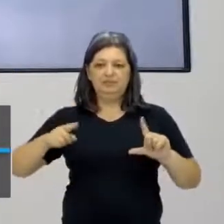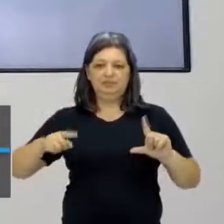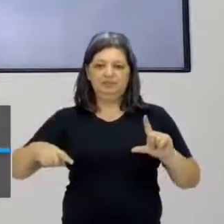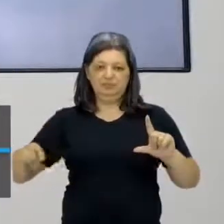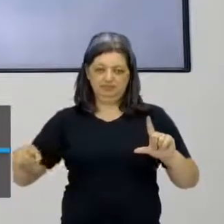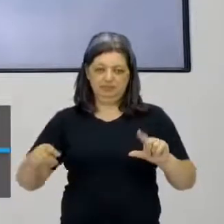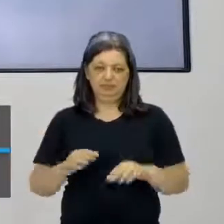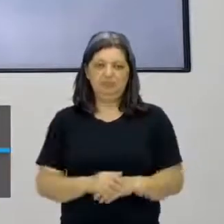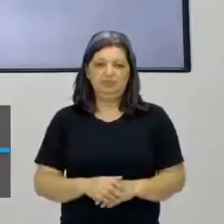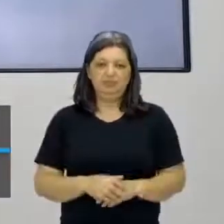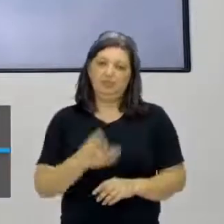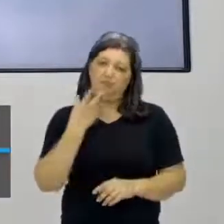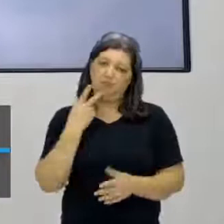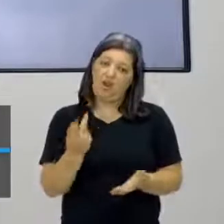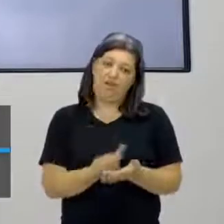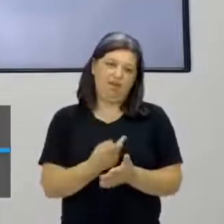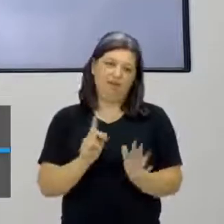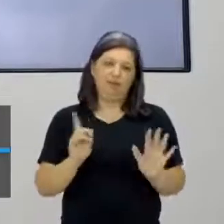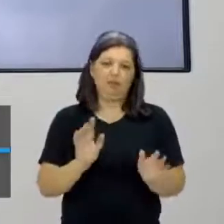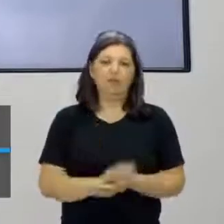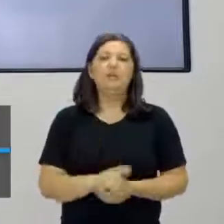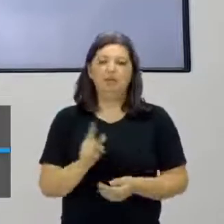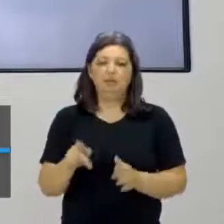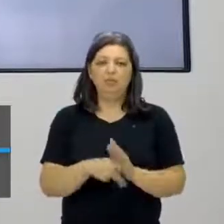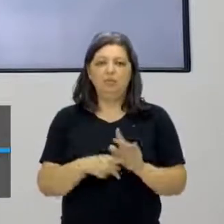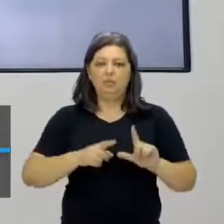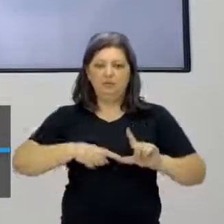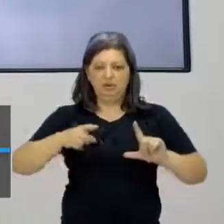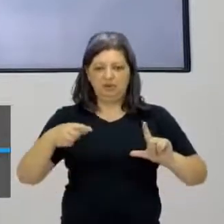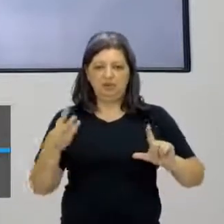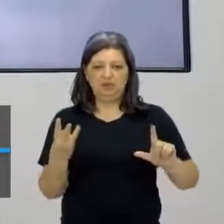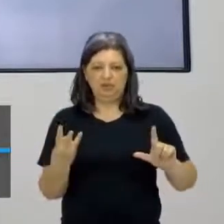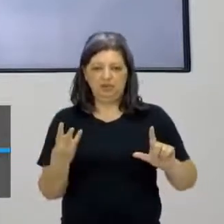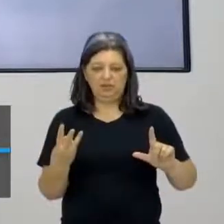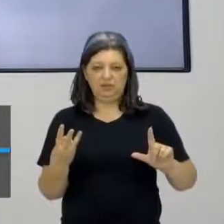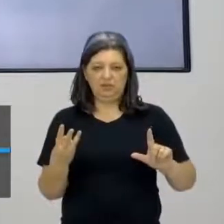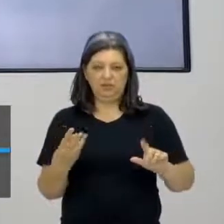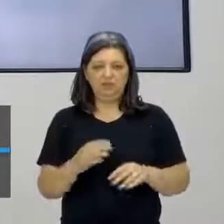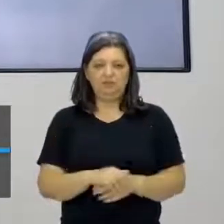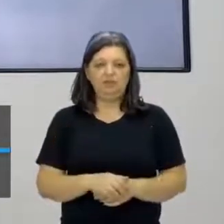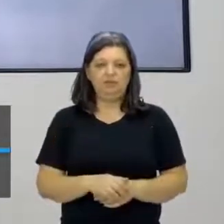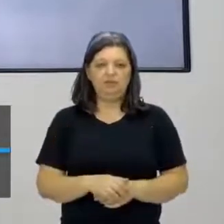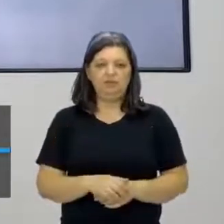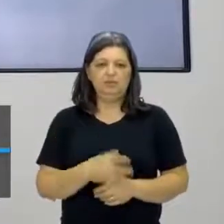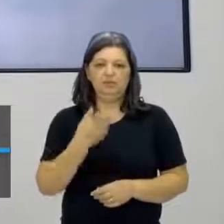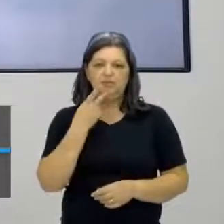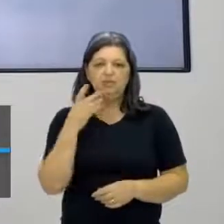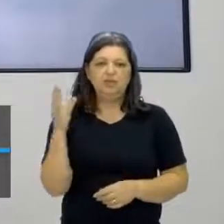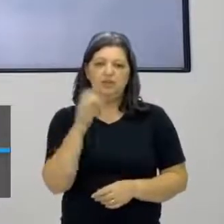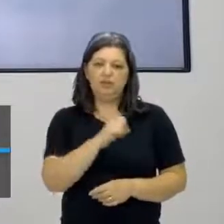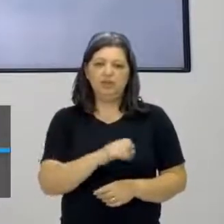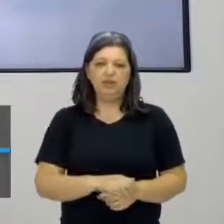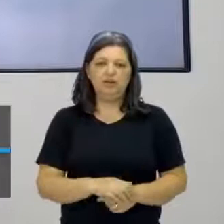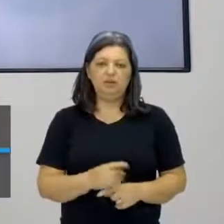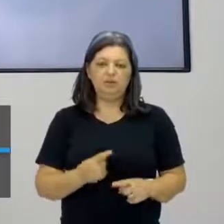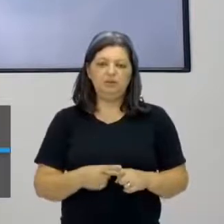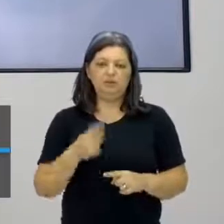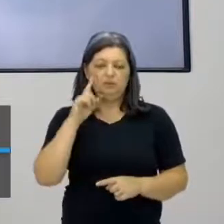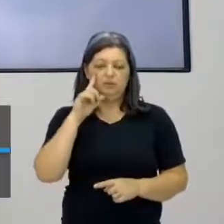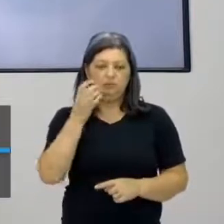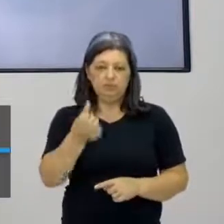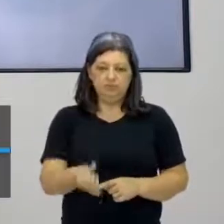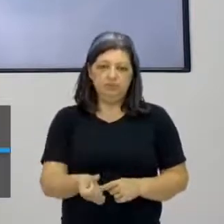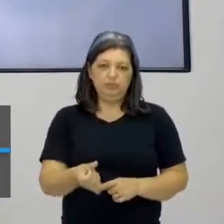me criticar. Mas olha só, é isso, é o gráfico. Eu falei muito rápido, gente, olha, sério, agora de maneira bem tranquila. Dia 16